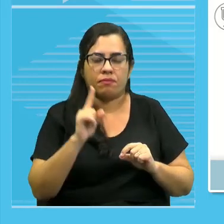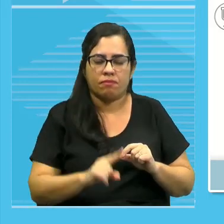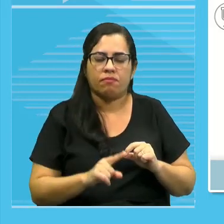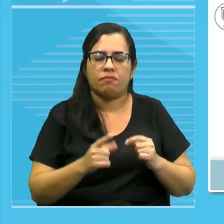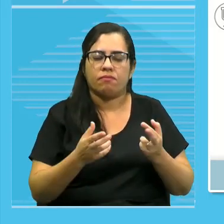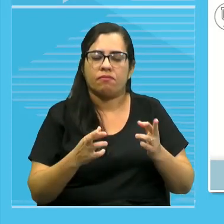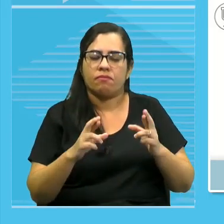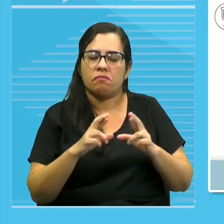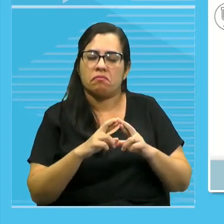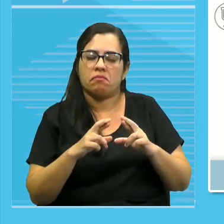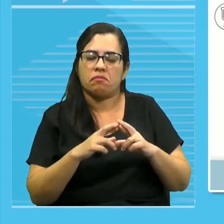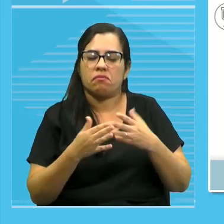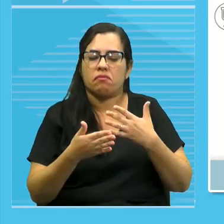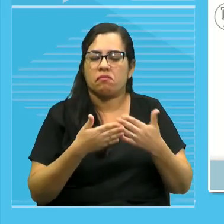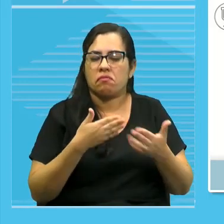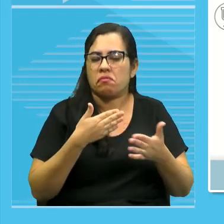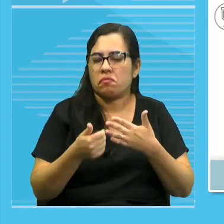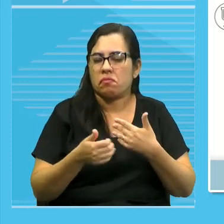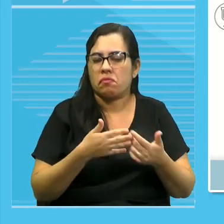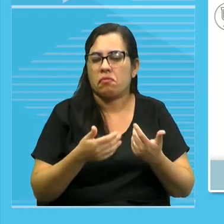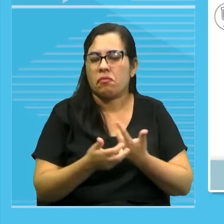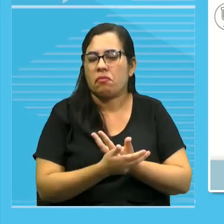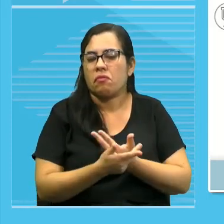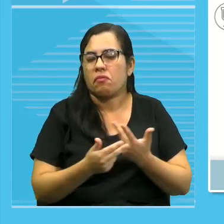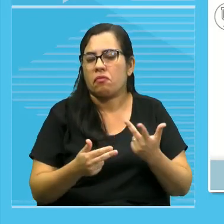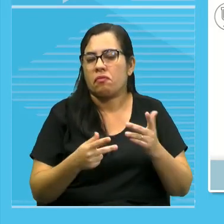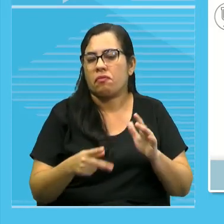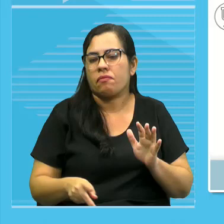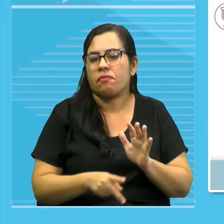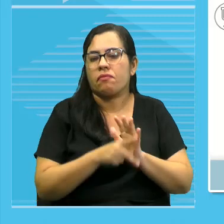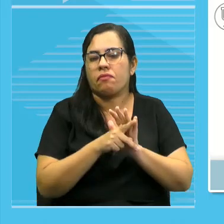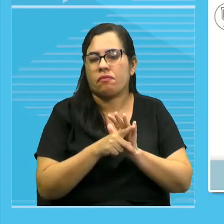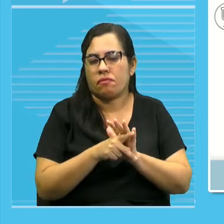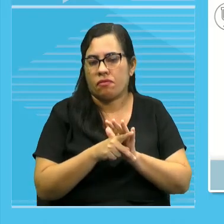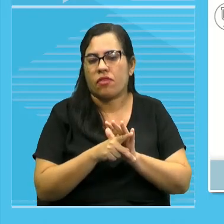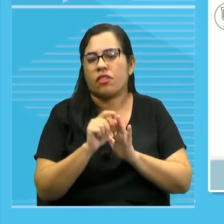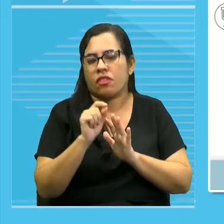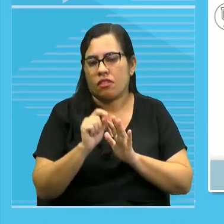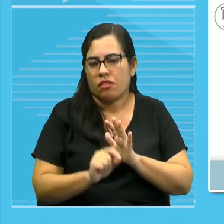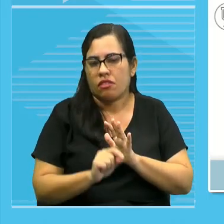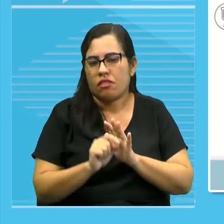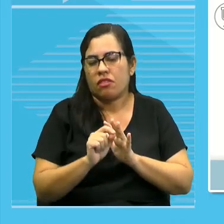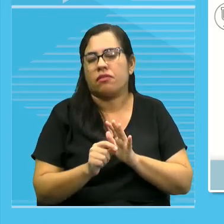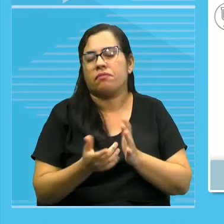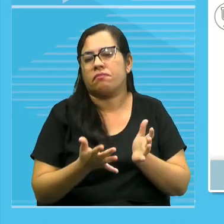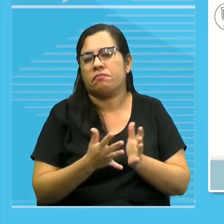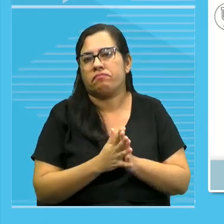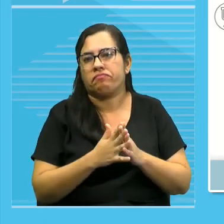é qualquer processo em que materiais